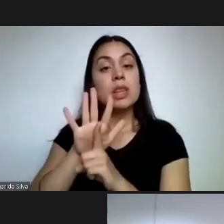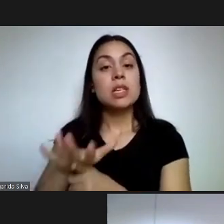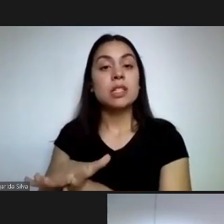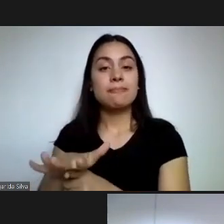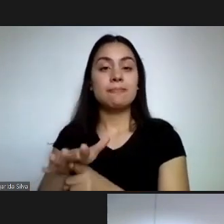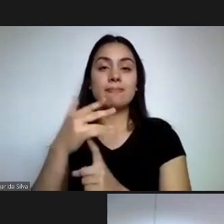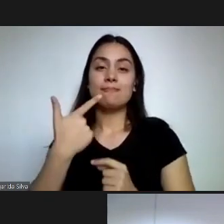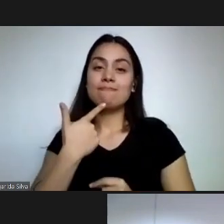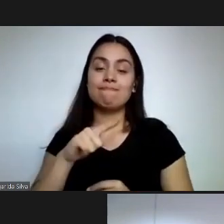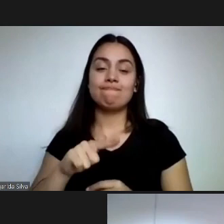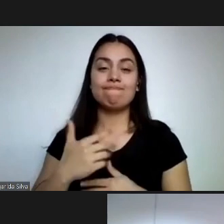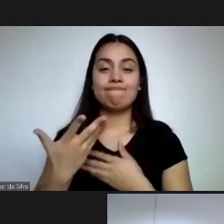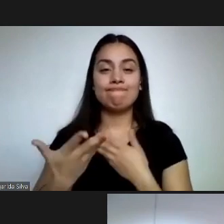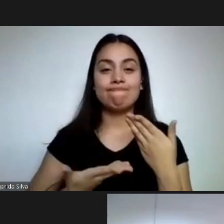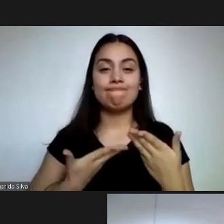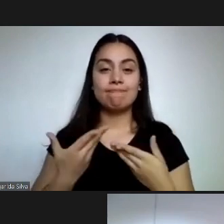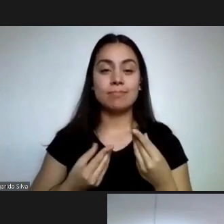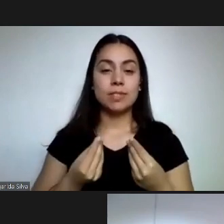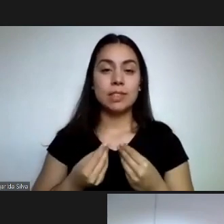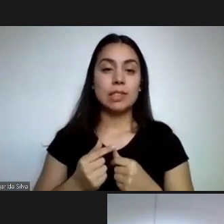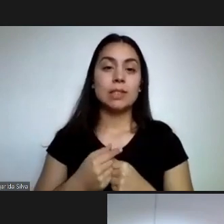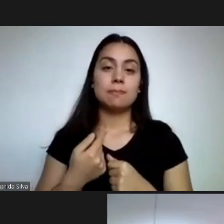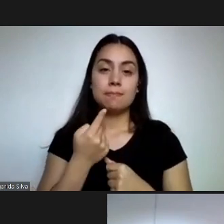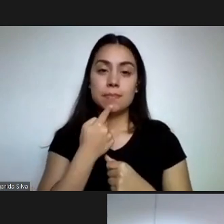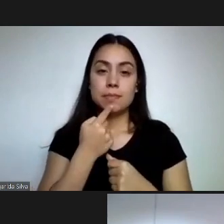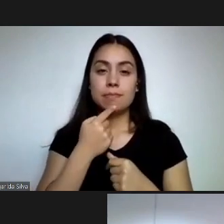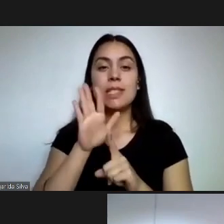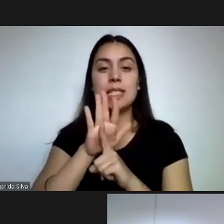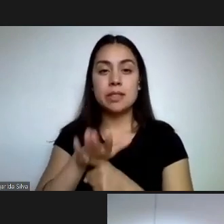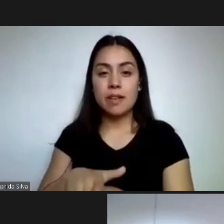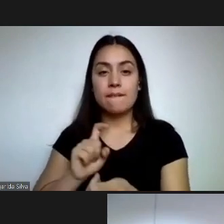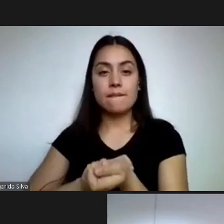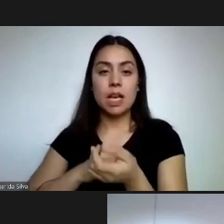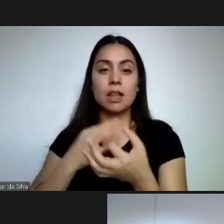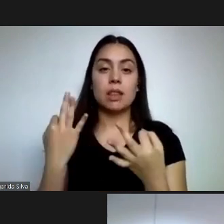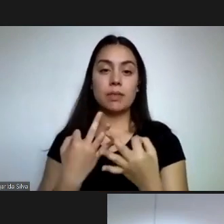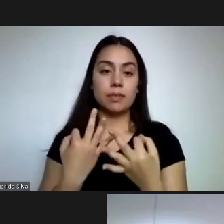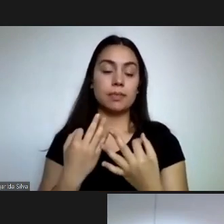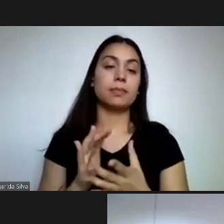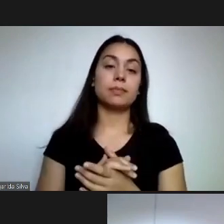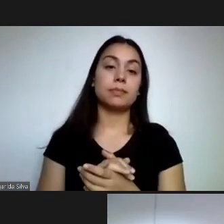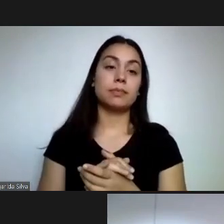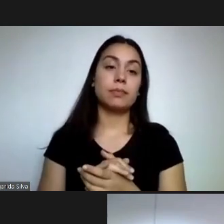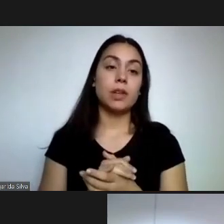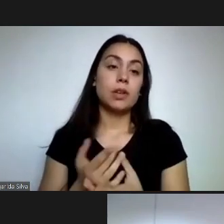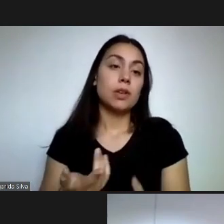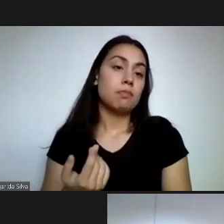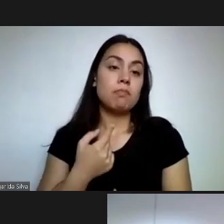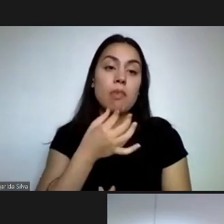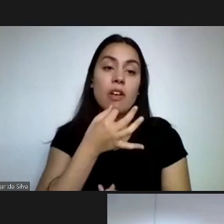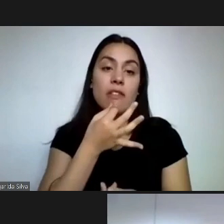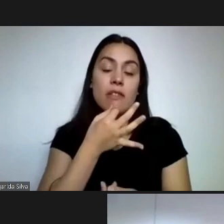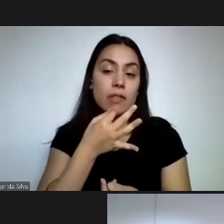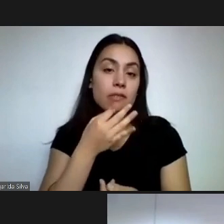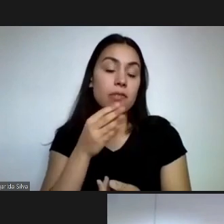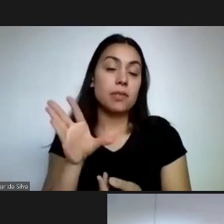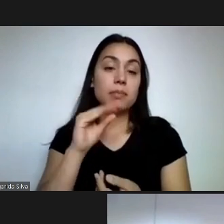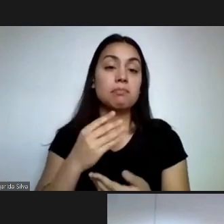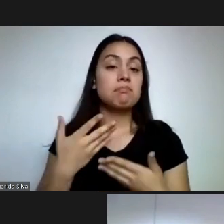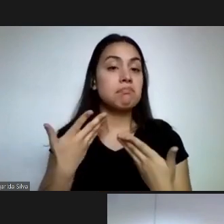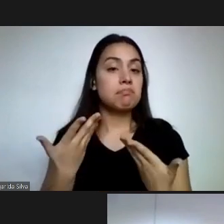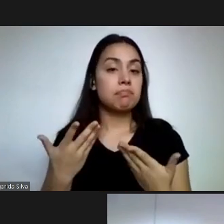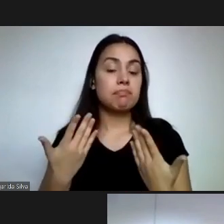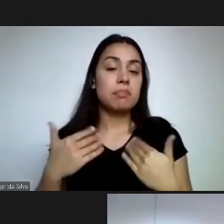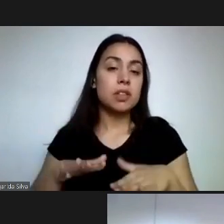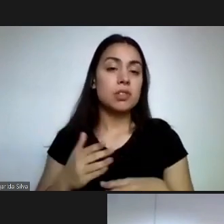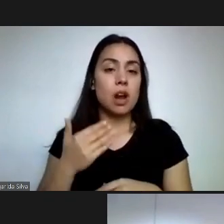vezes está associada a outros processos de discriminação racial. Poderia dizer muito mais, mas acho que aqui só para introduzir